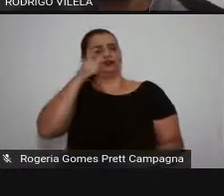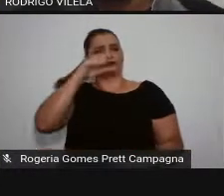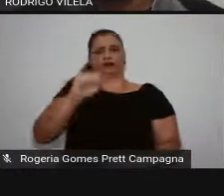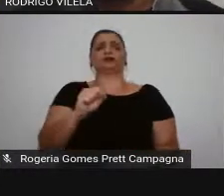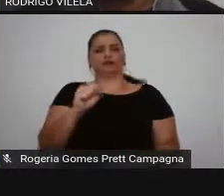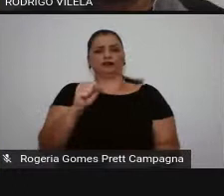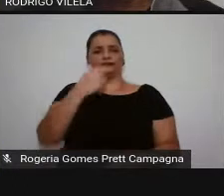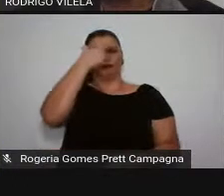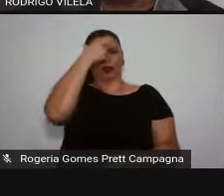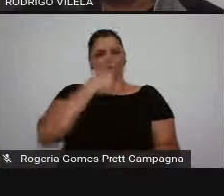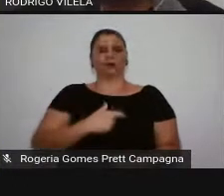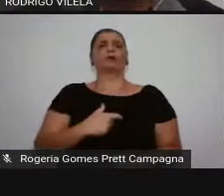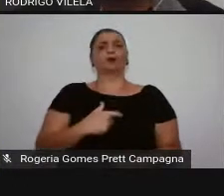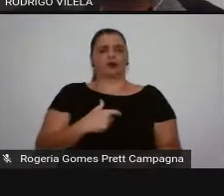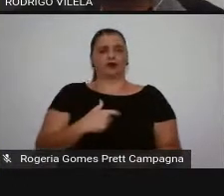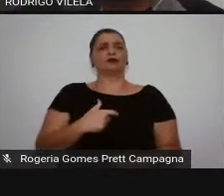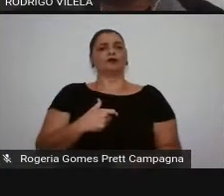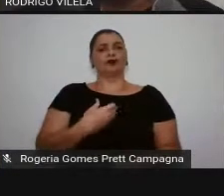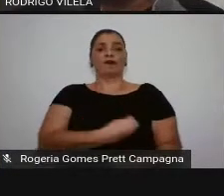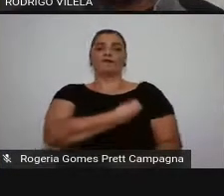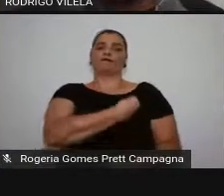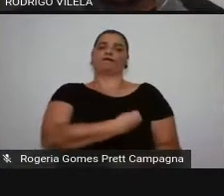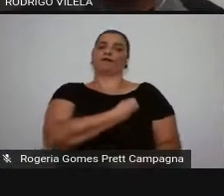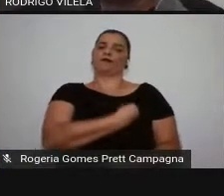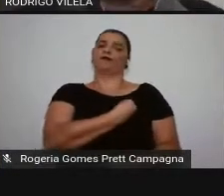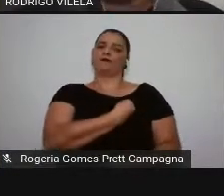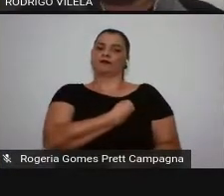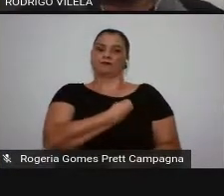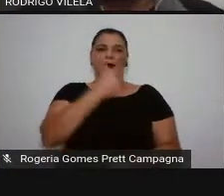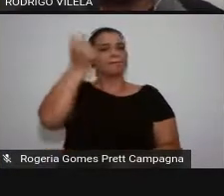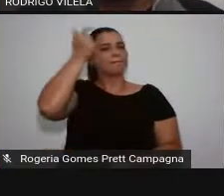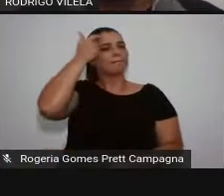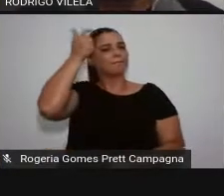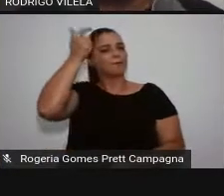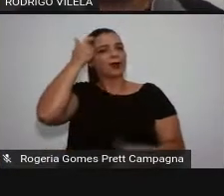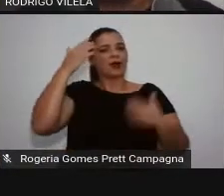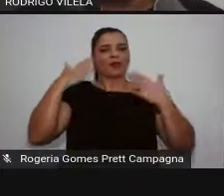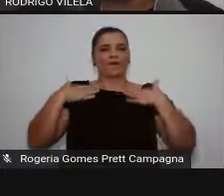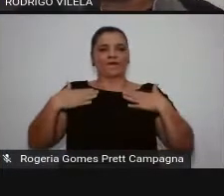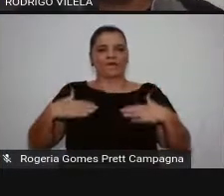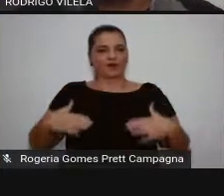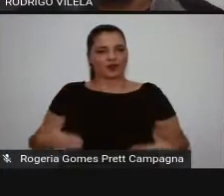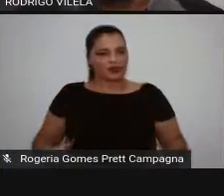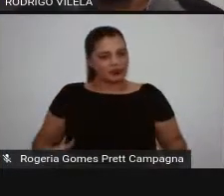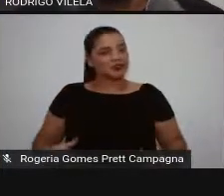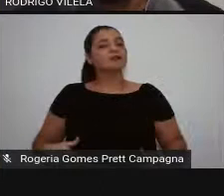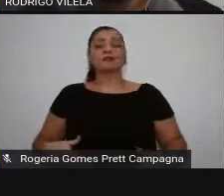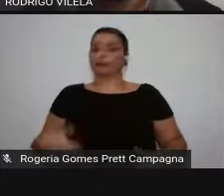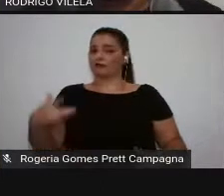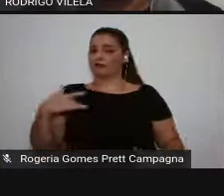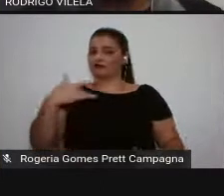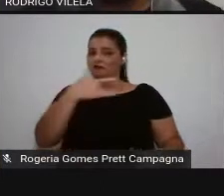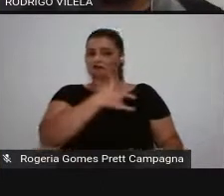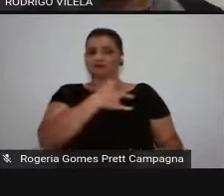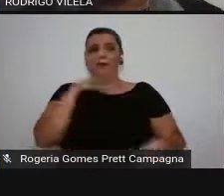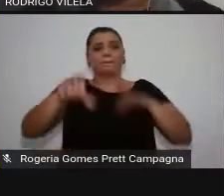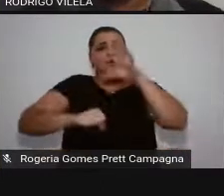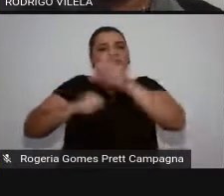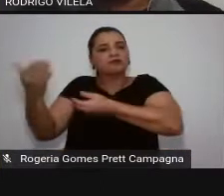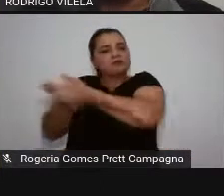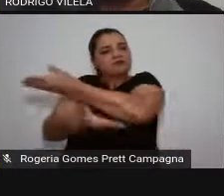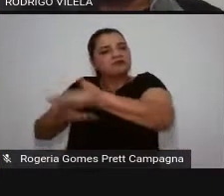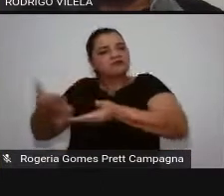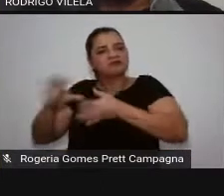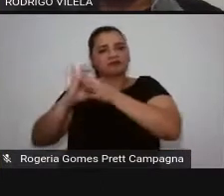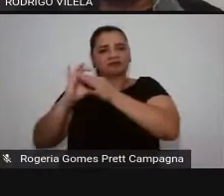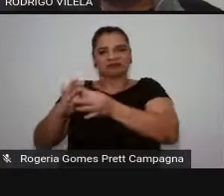ser humano é estar vivo mentalmente, fisicamente e buscando acolher um ao outro. Então eu agradeço